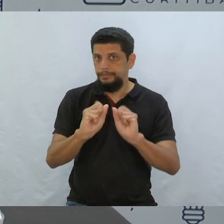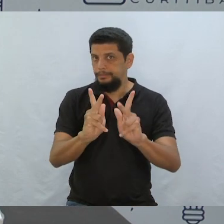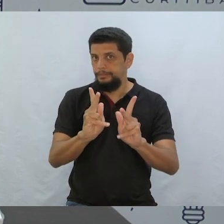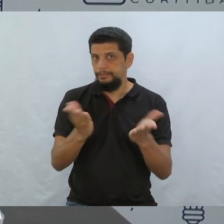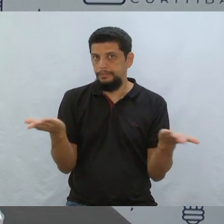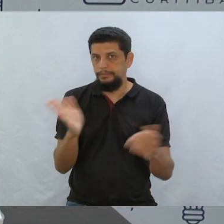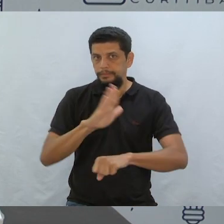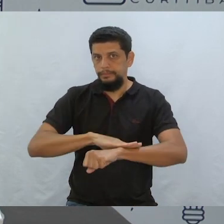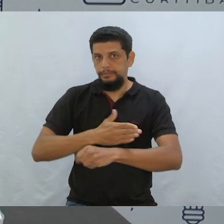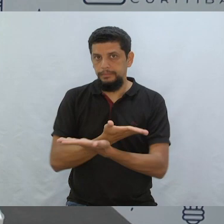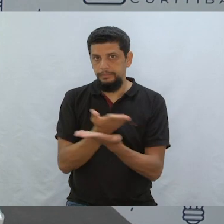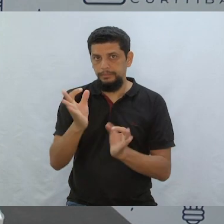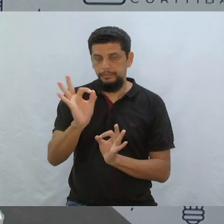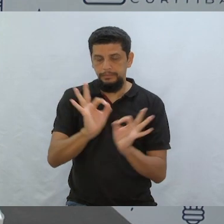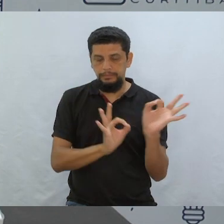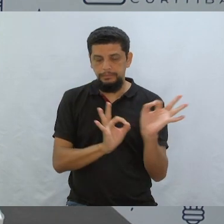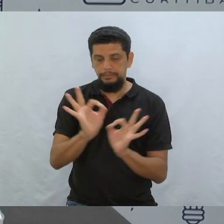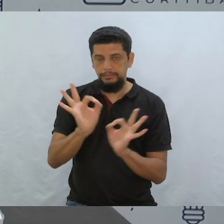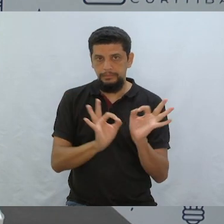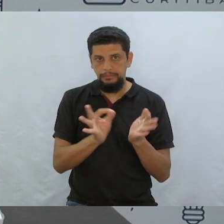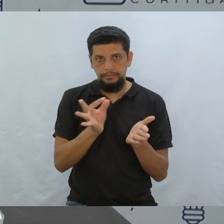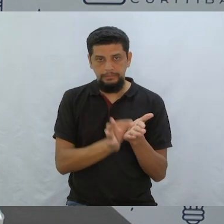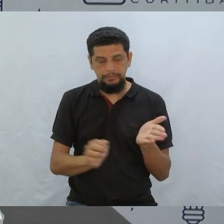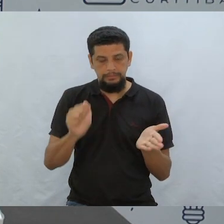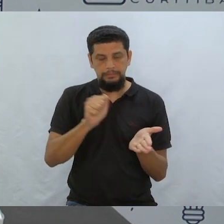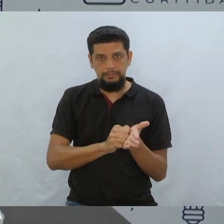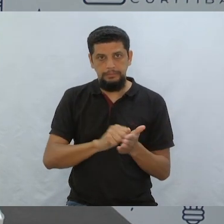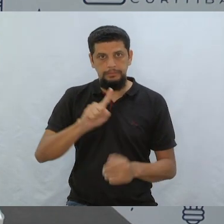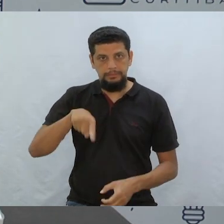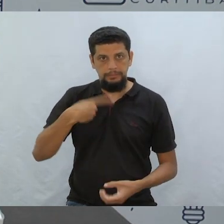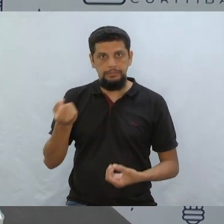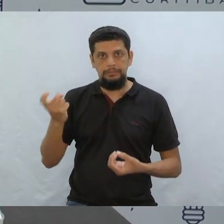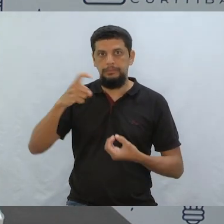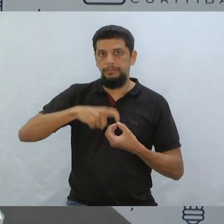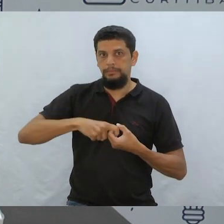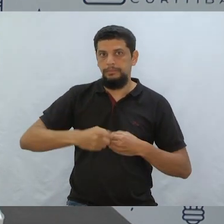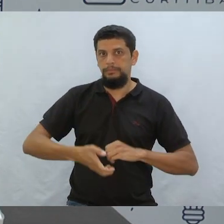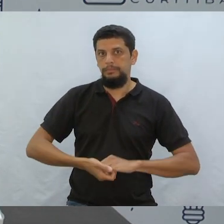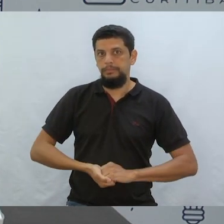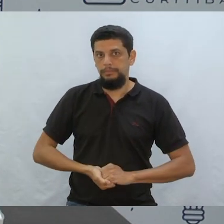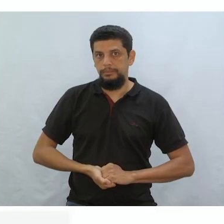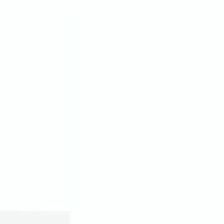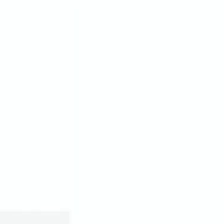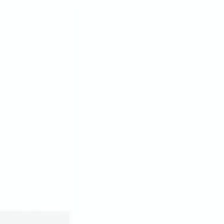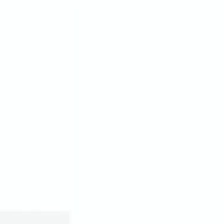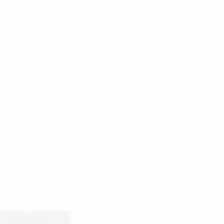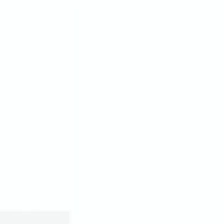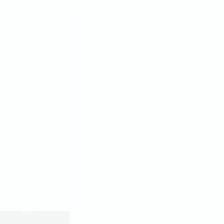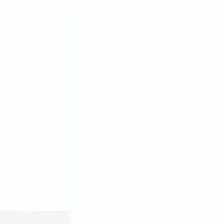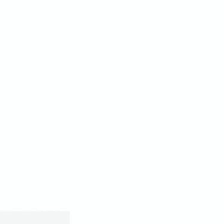ok? Então, nós vamos dar um tempo agora para vocês fazerem esse registro e nós já retornamos.